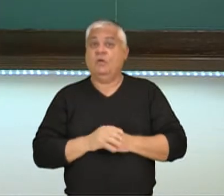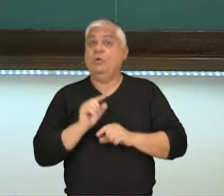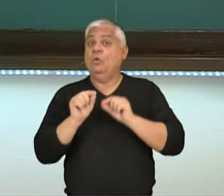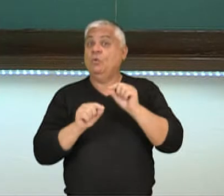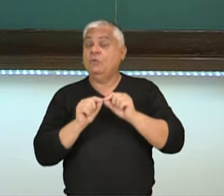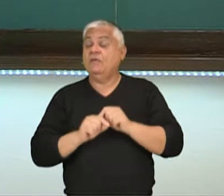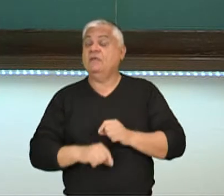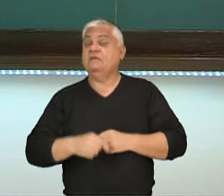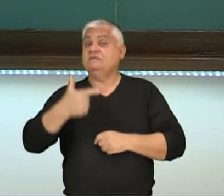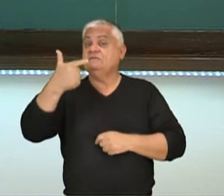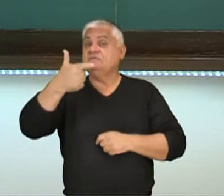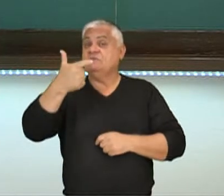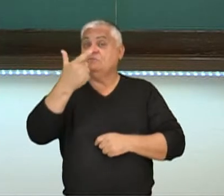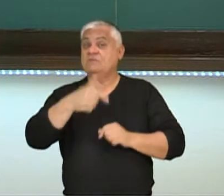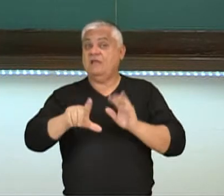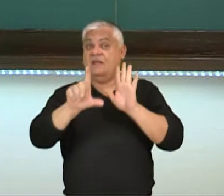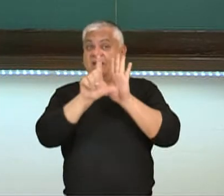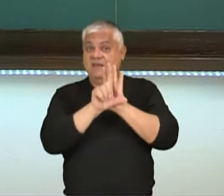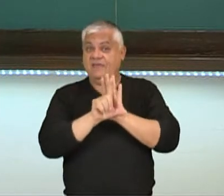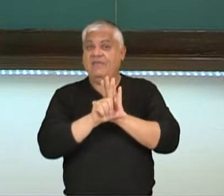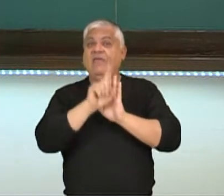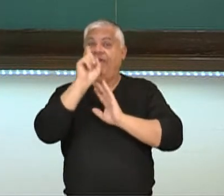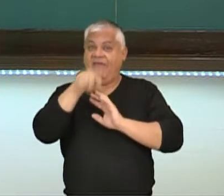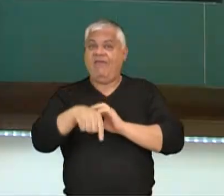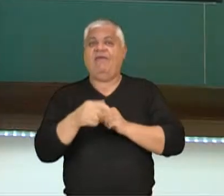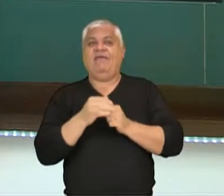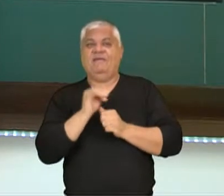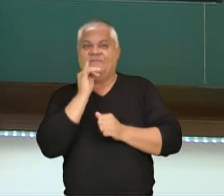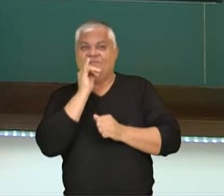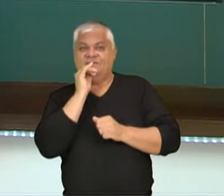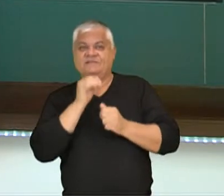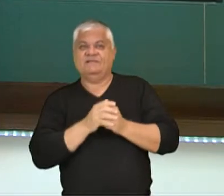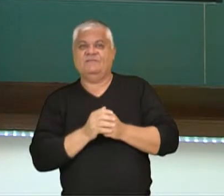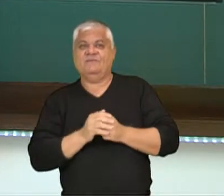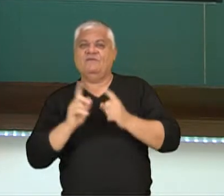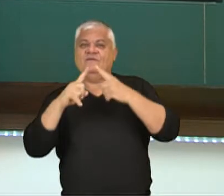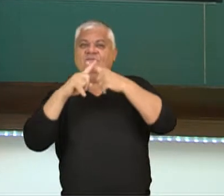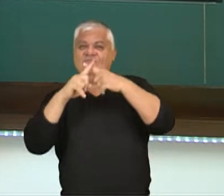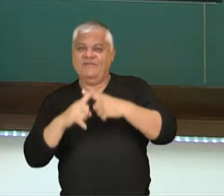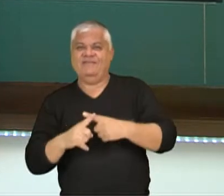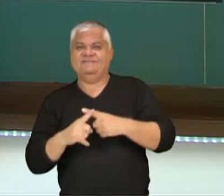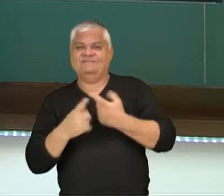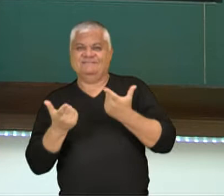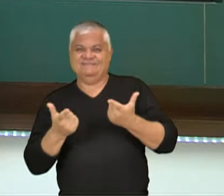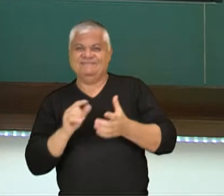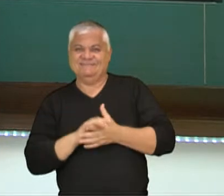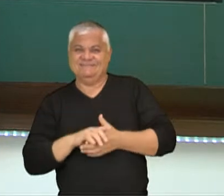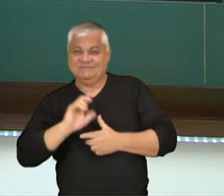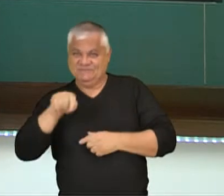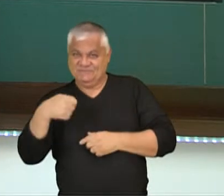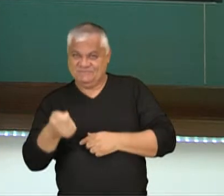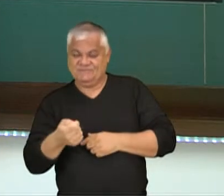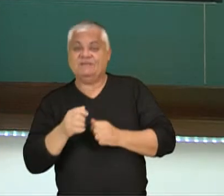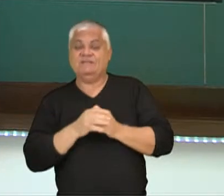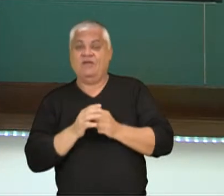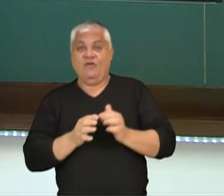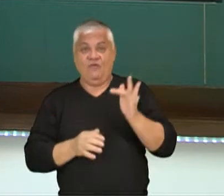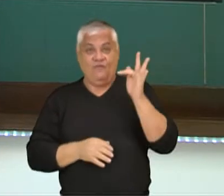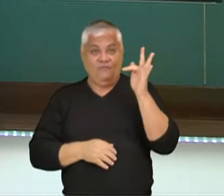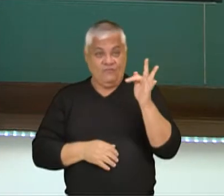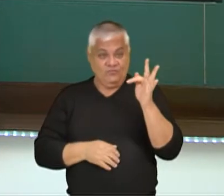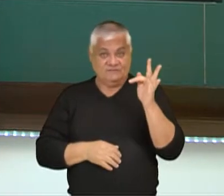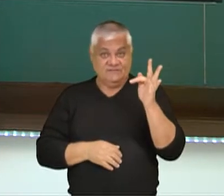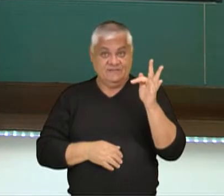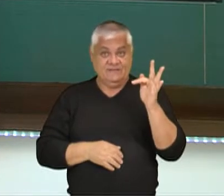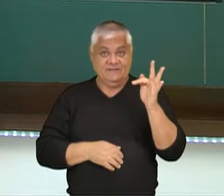A segunda lei é uma equação. E esta equação, ela diz o seguinte, que a força que atua num corpo é igual ao produto